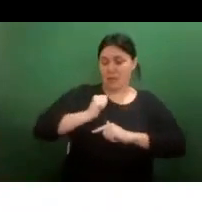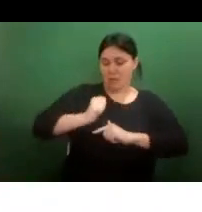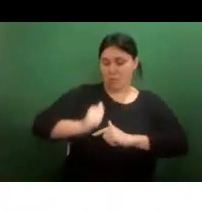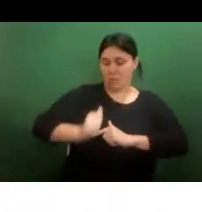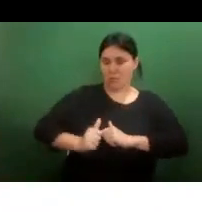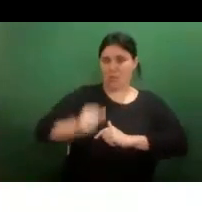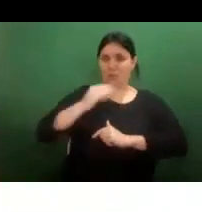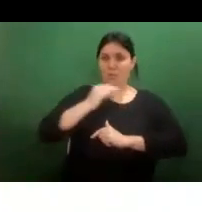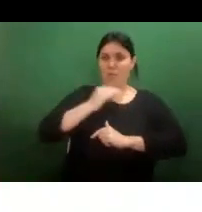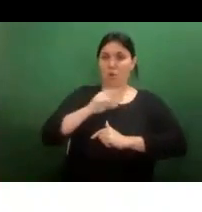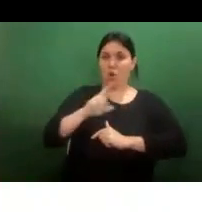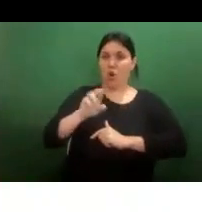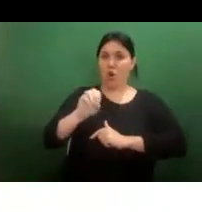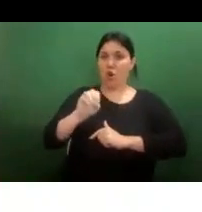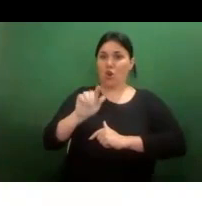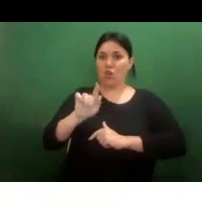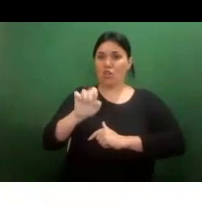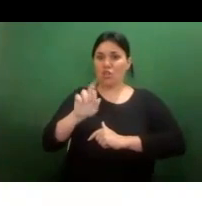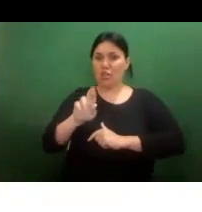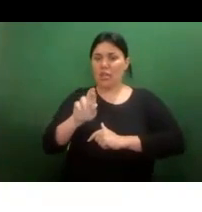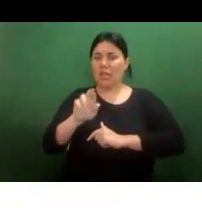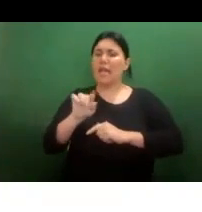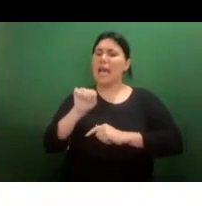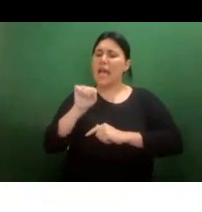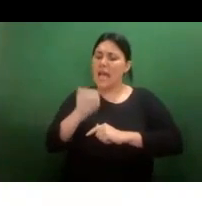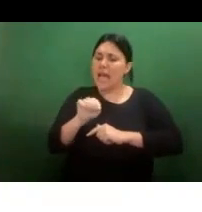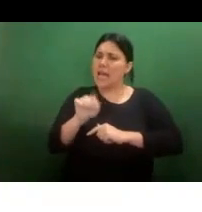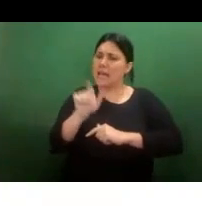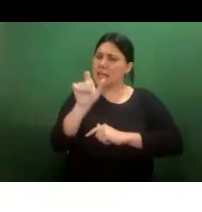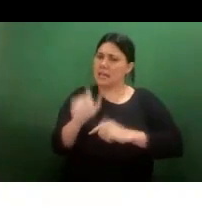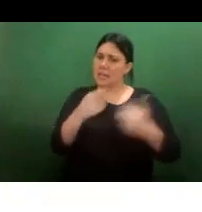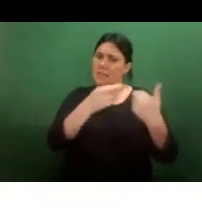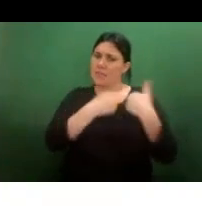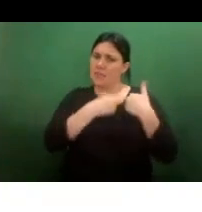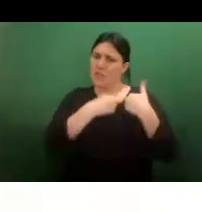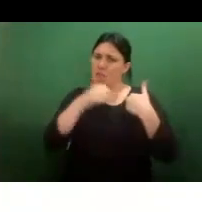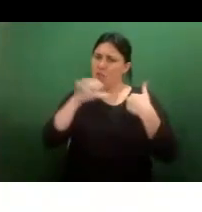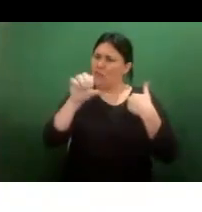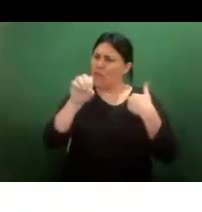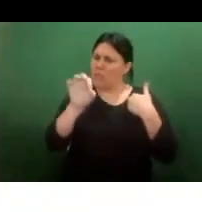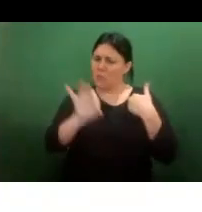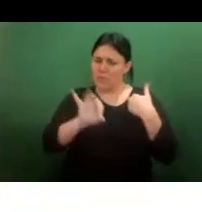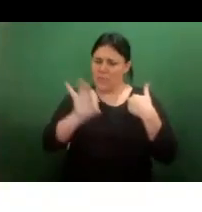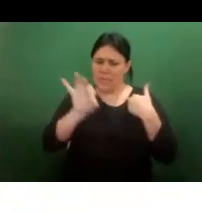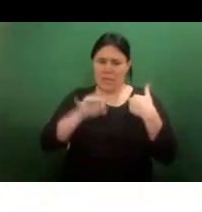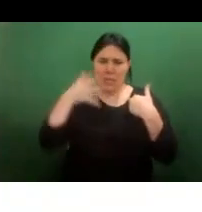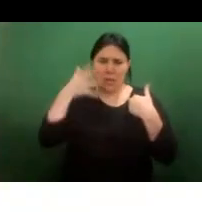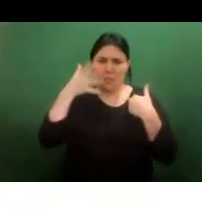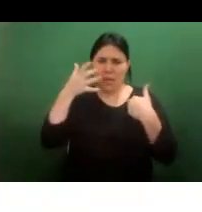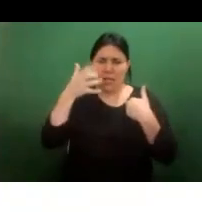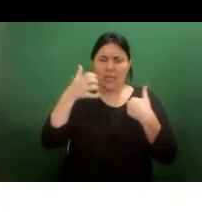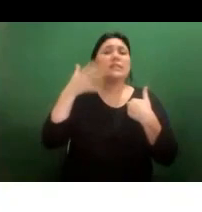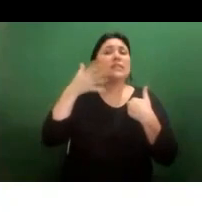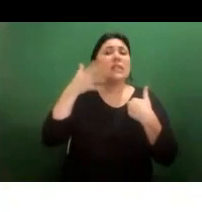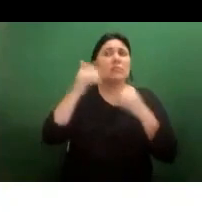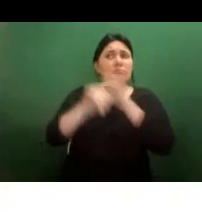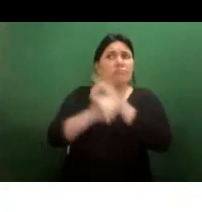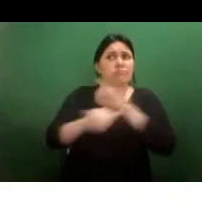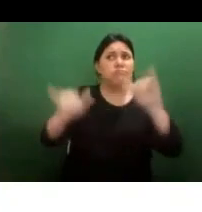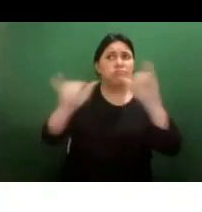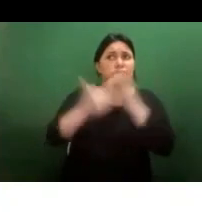o Roger Vilela, que além de transmitir 90% das nossas palestras, deu todo o suporte para que eu e o professor